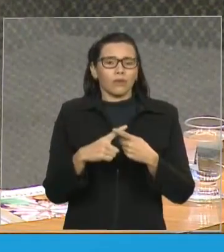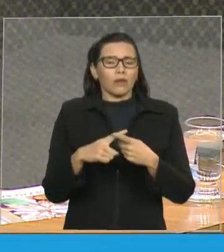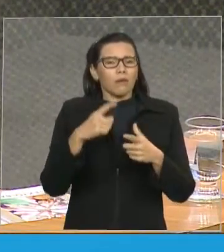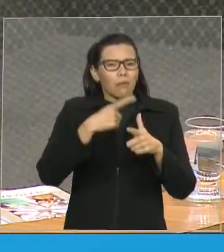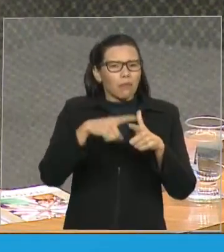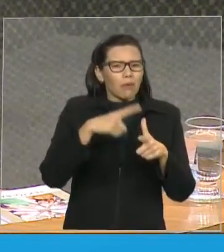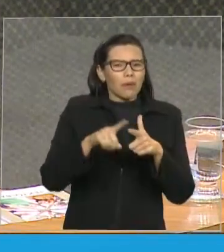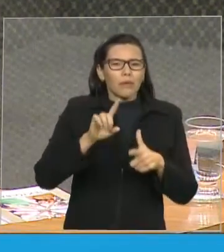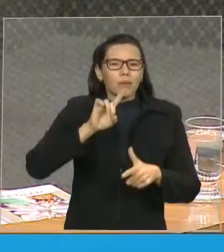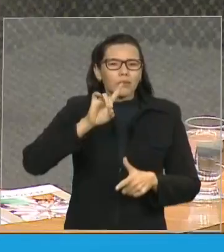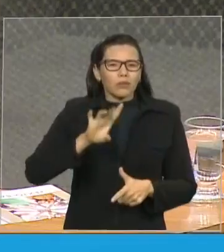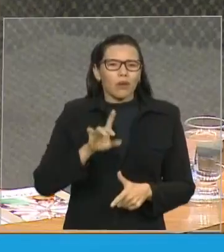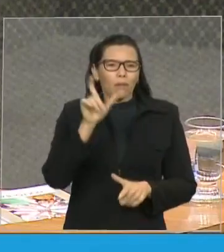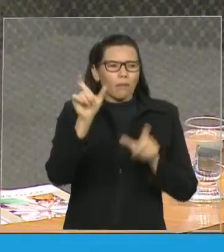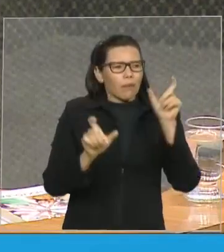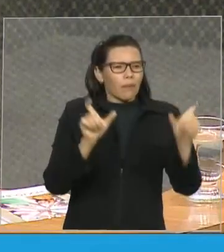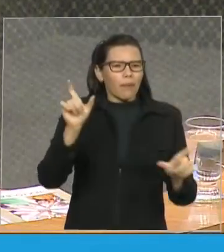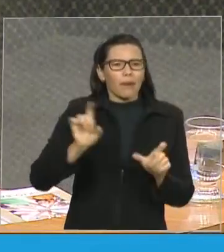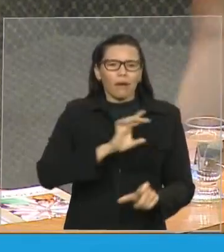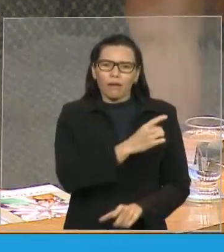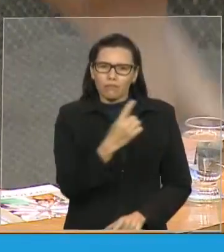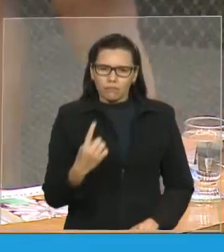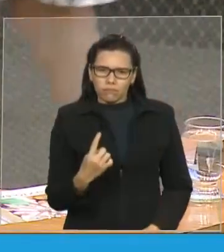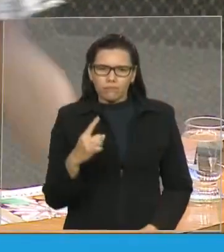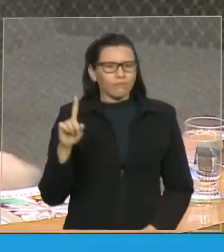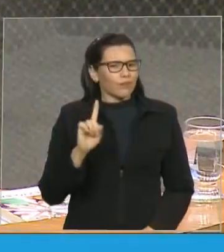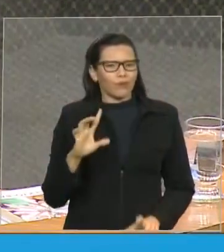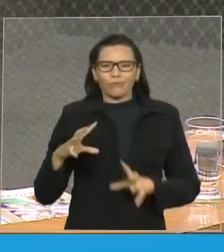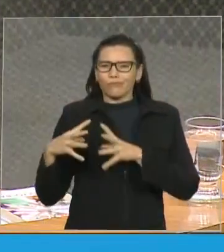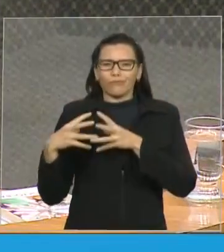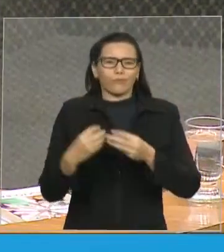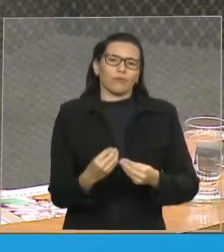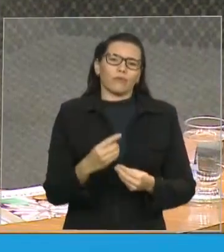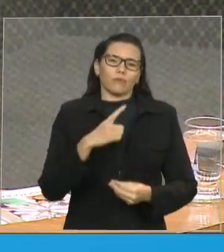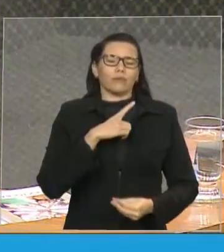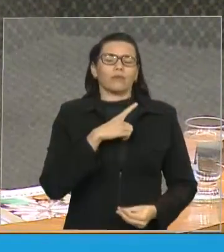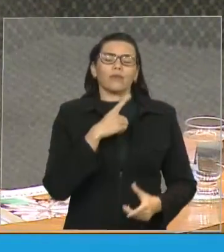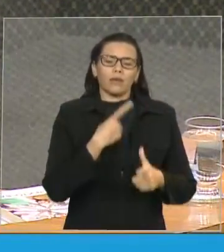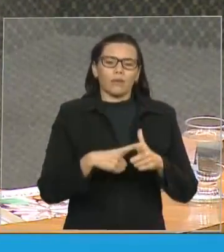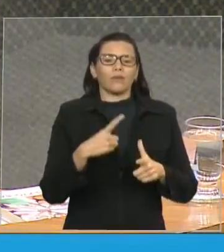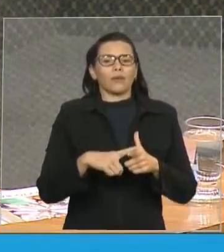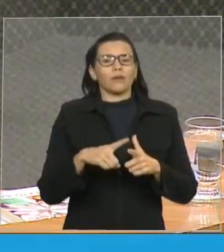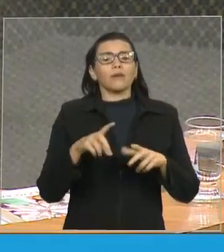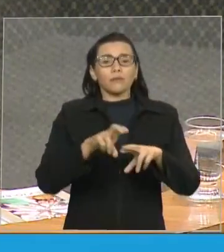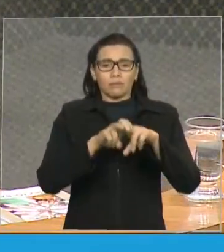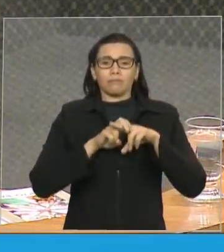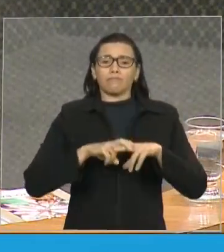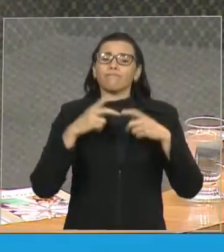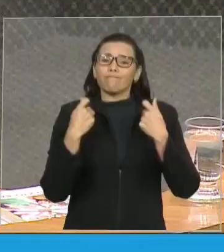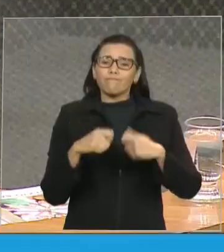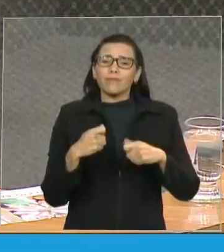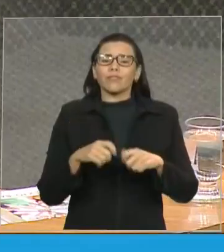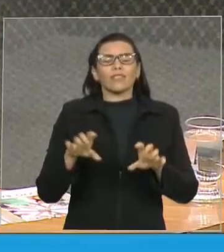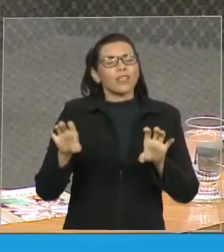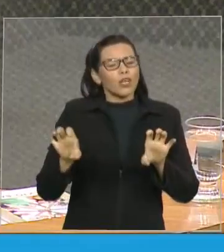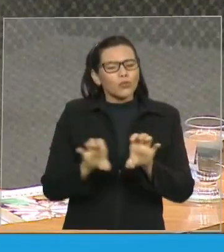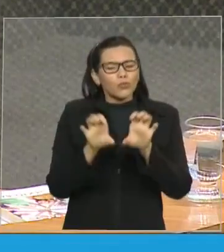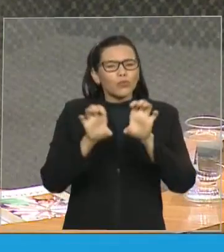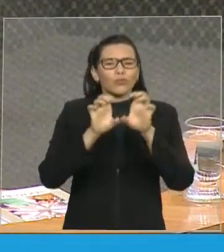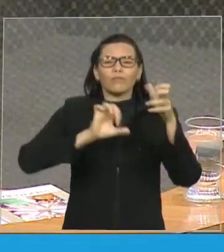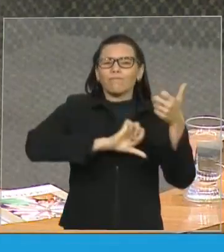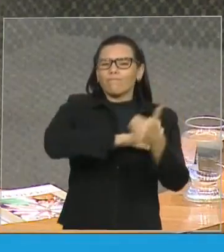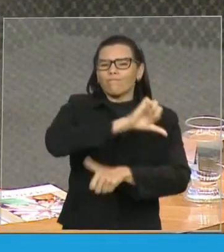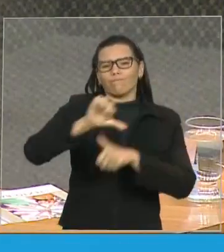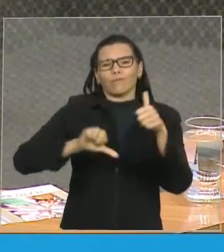individual. E aí, certamente, entra que nós precisamos de mudanças estruturais no